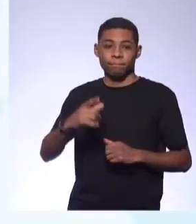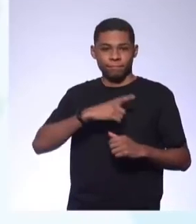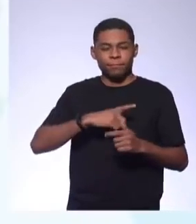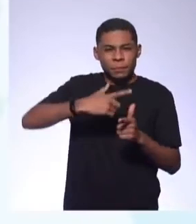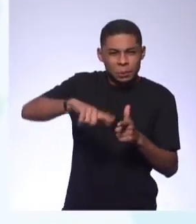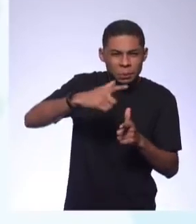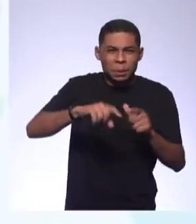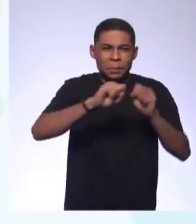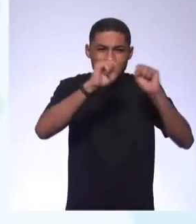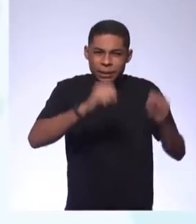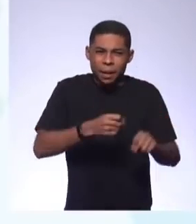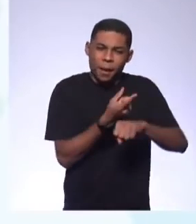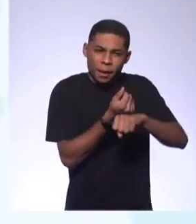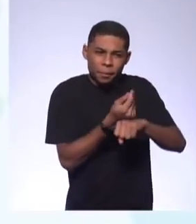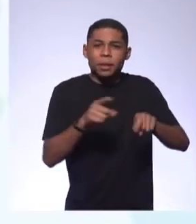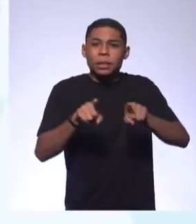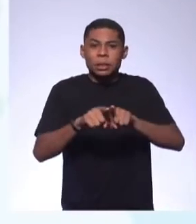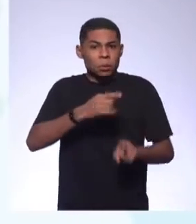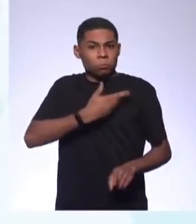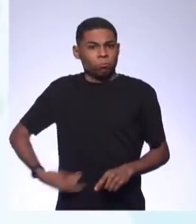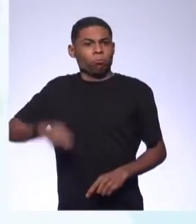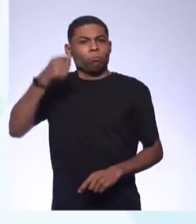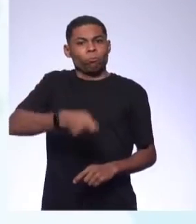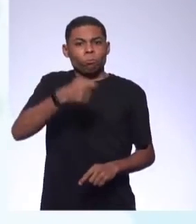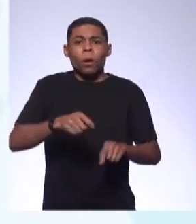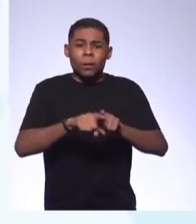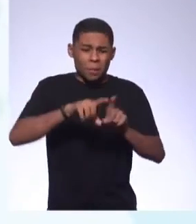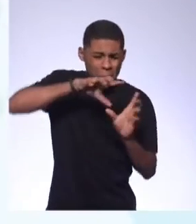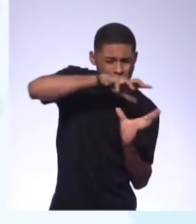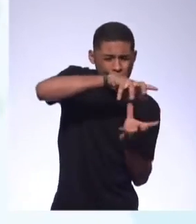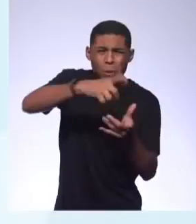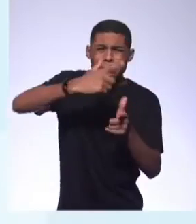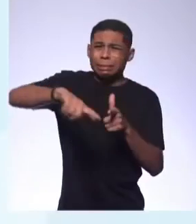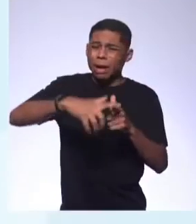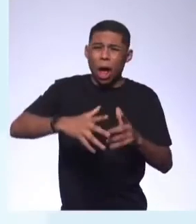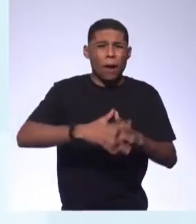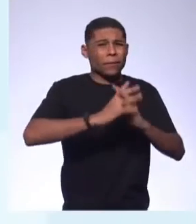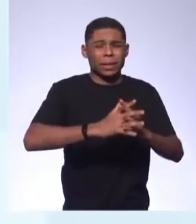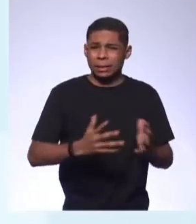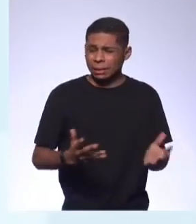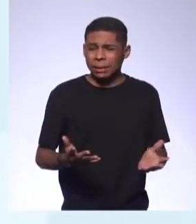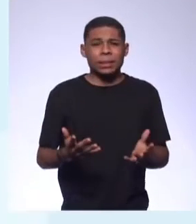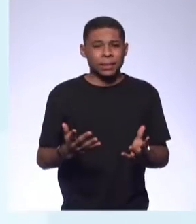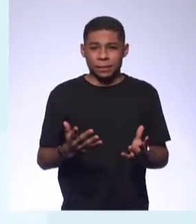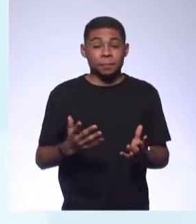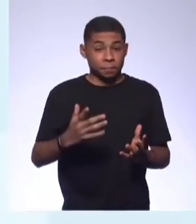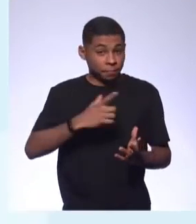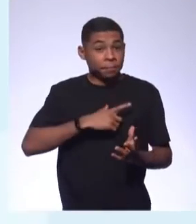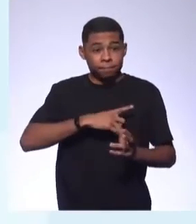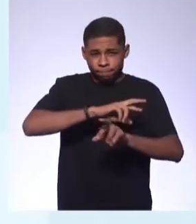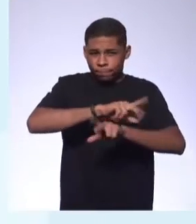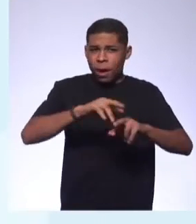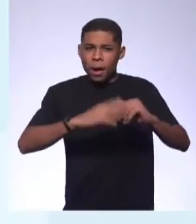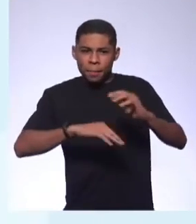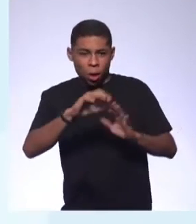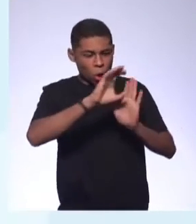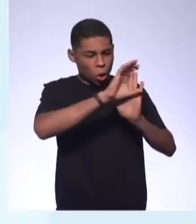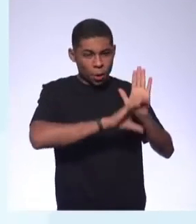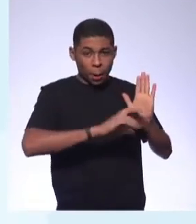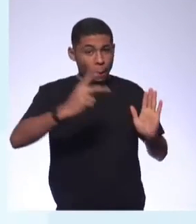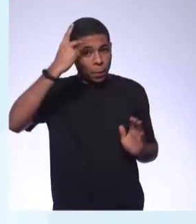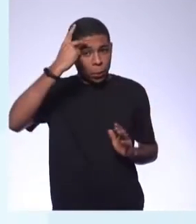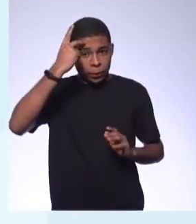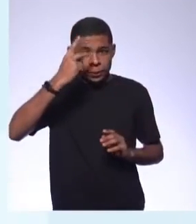capitalista, totalitarismos e conflitos mundiais. A habilidade do currículo paulista